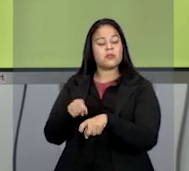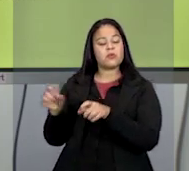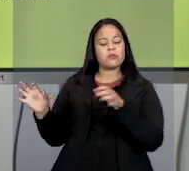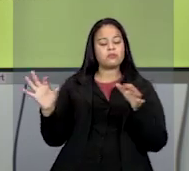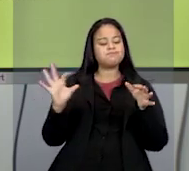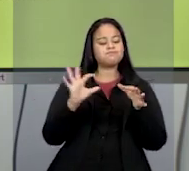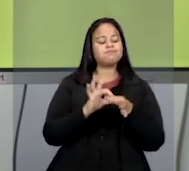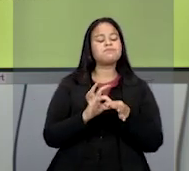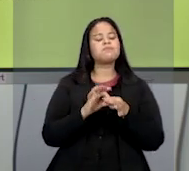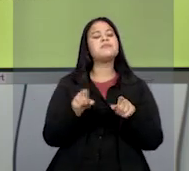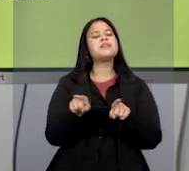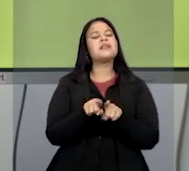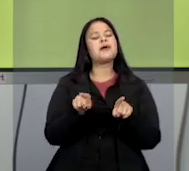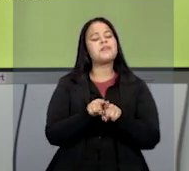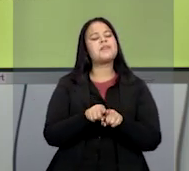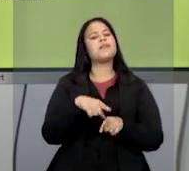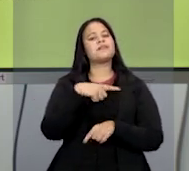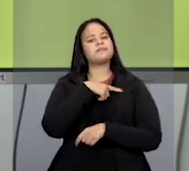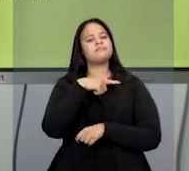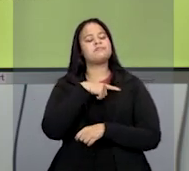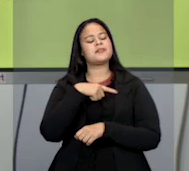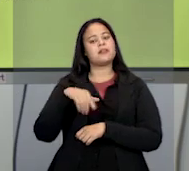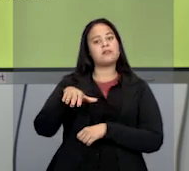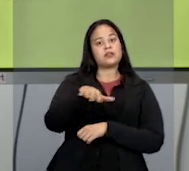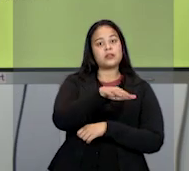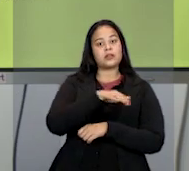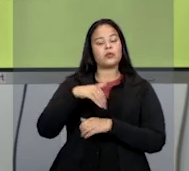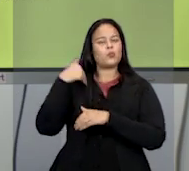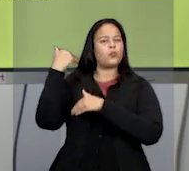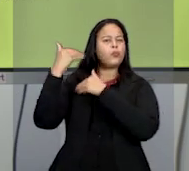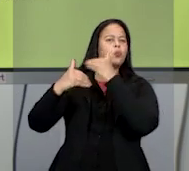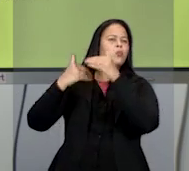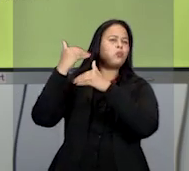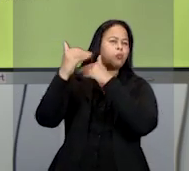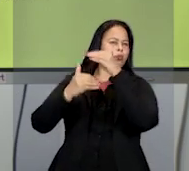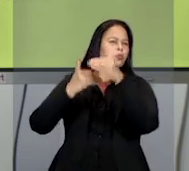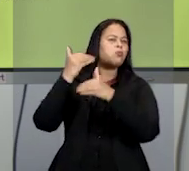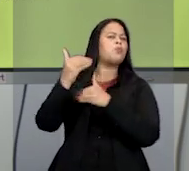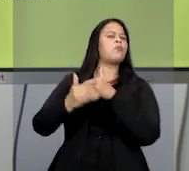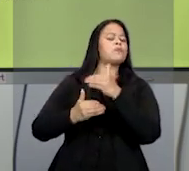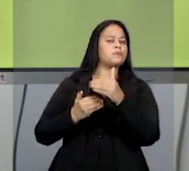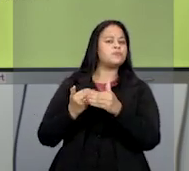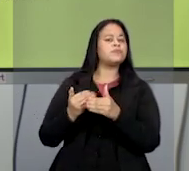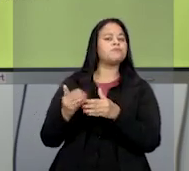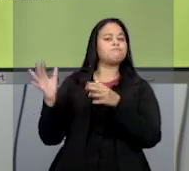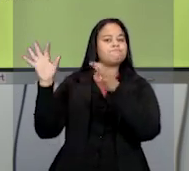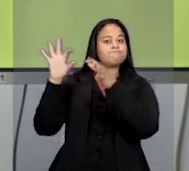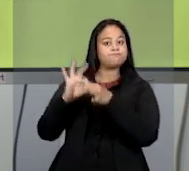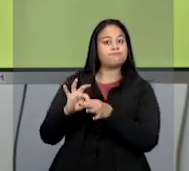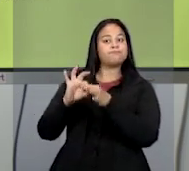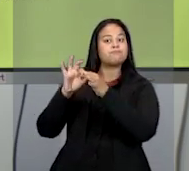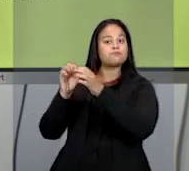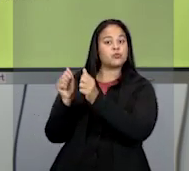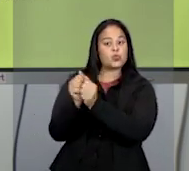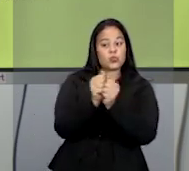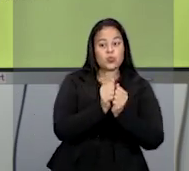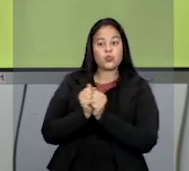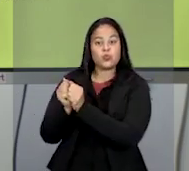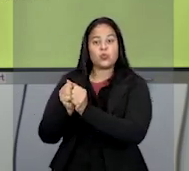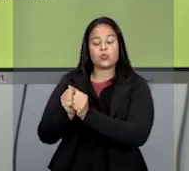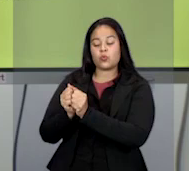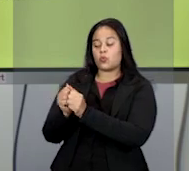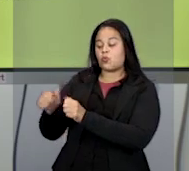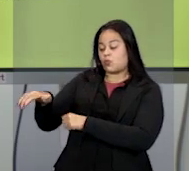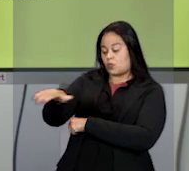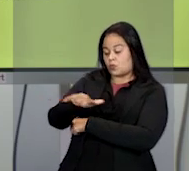também chegasse nesse espaço aí em crescimento. E aí, então, você juntou um espaço que até então